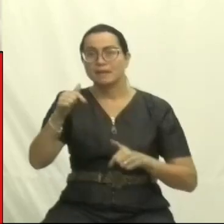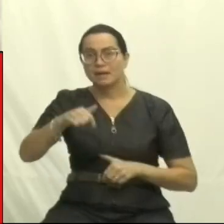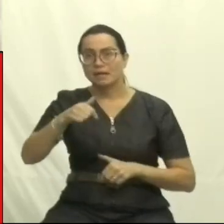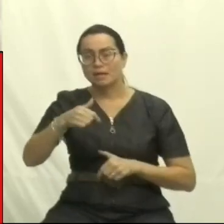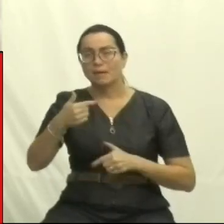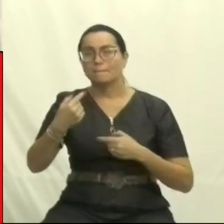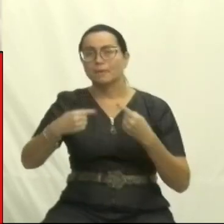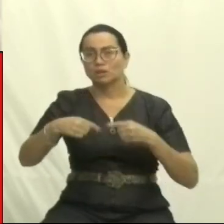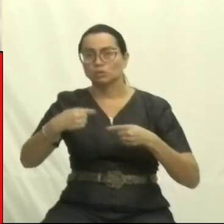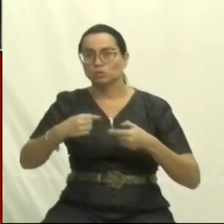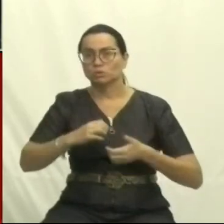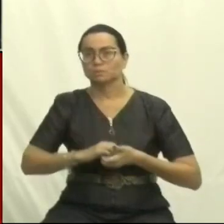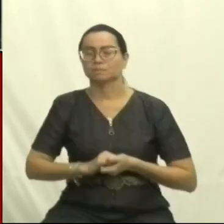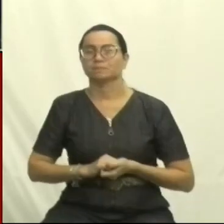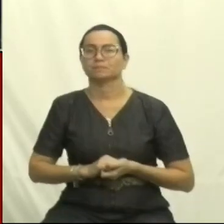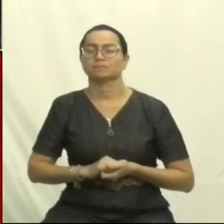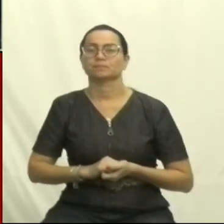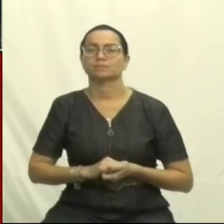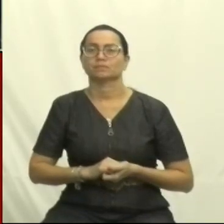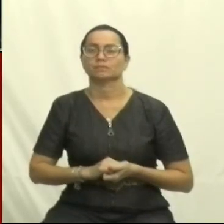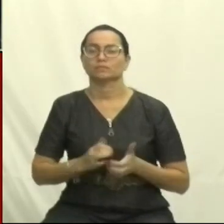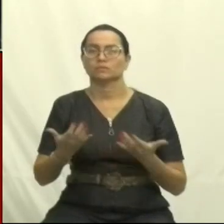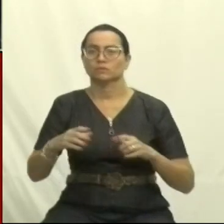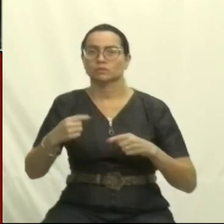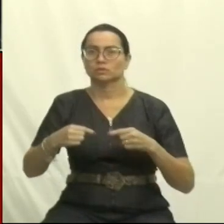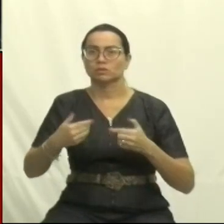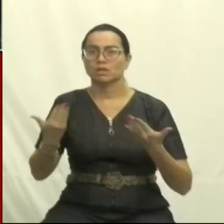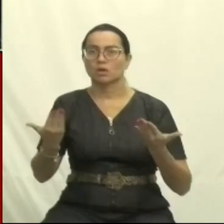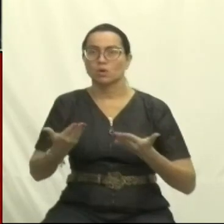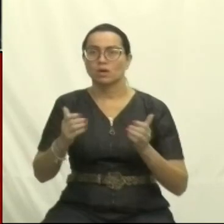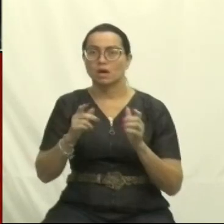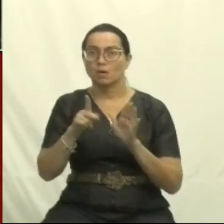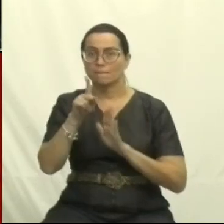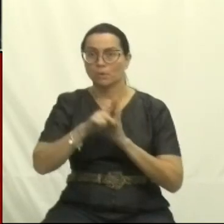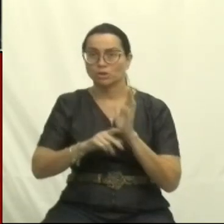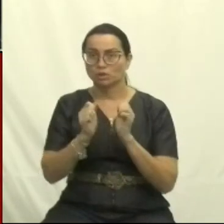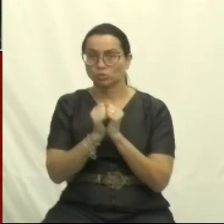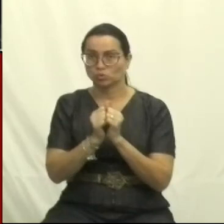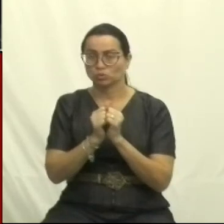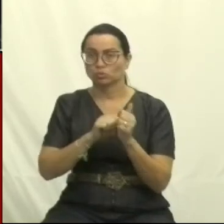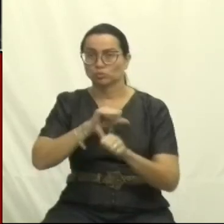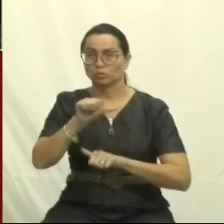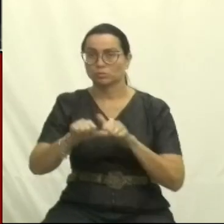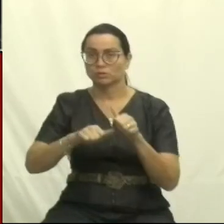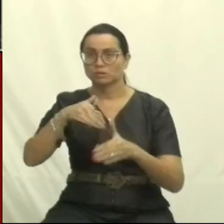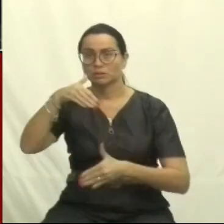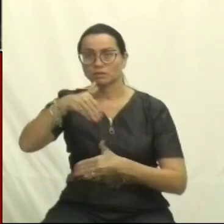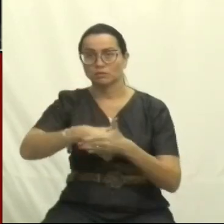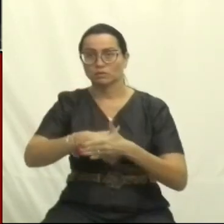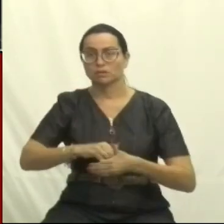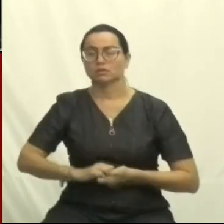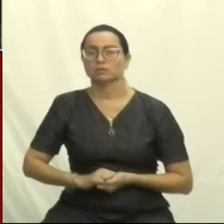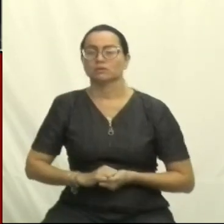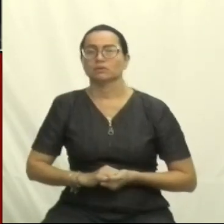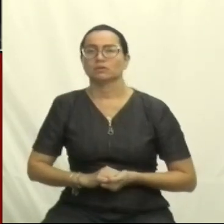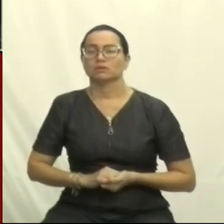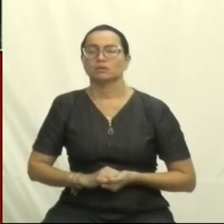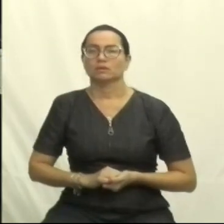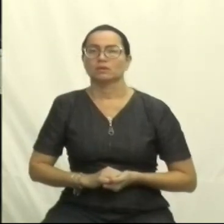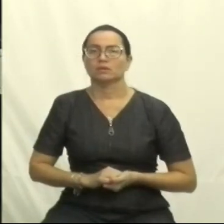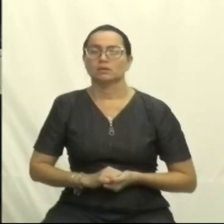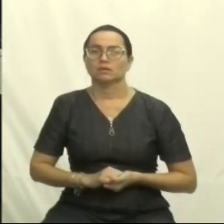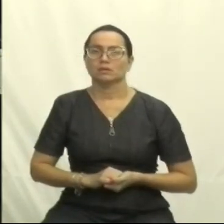emenda está em discussão. Não havendo quem queira discutir, o projeto com a emenda está em votação.